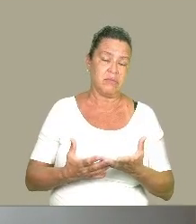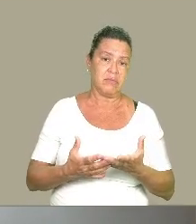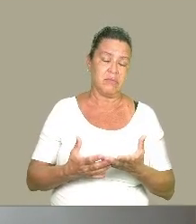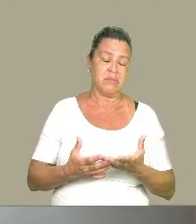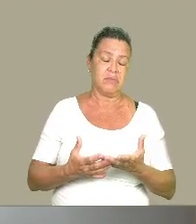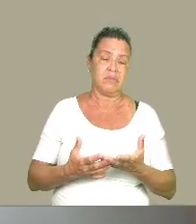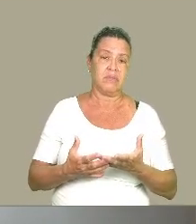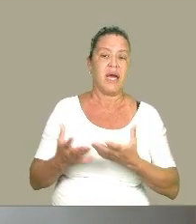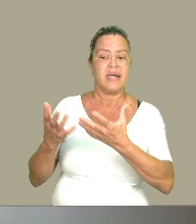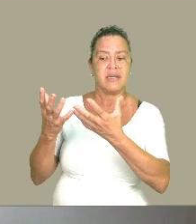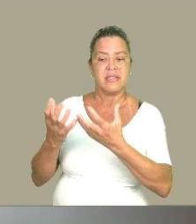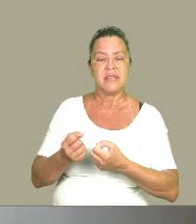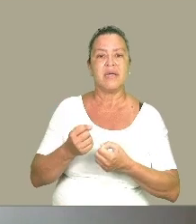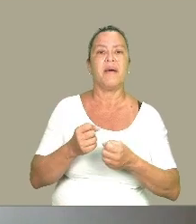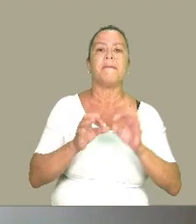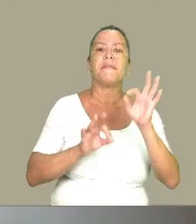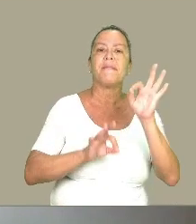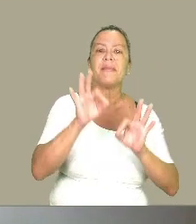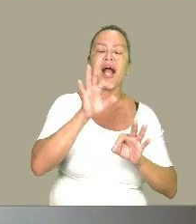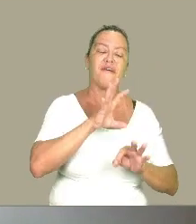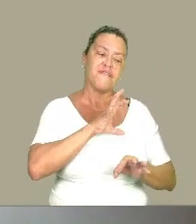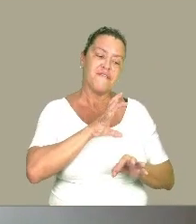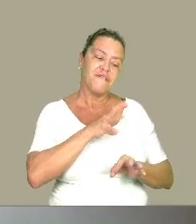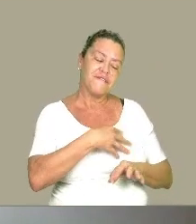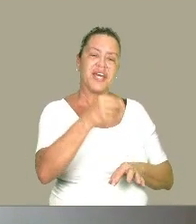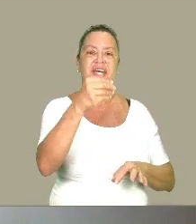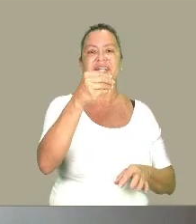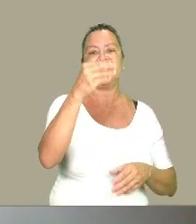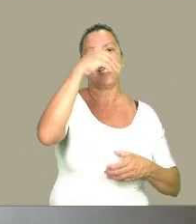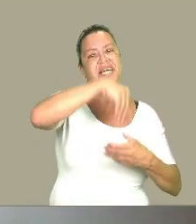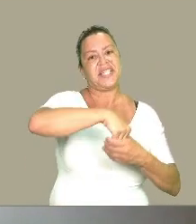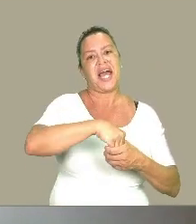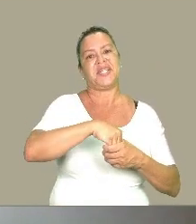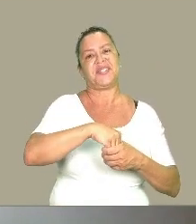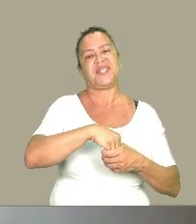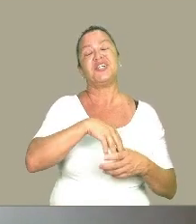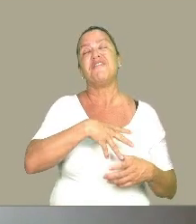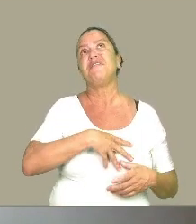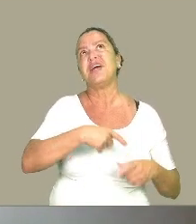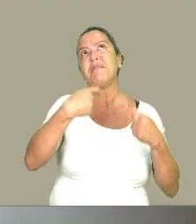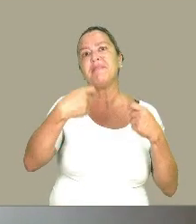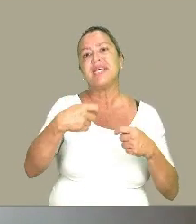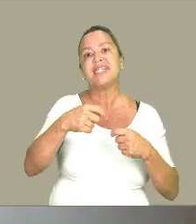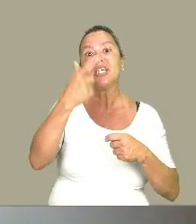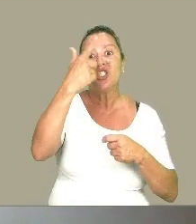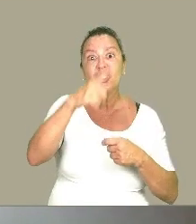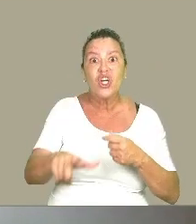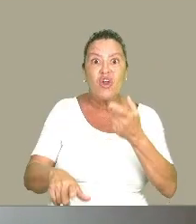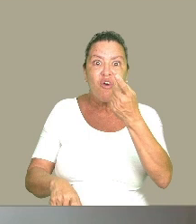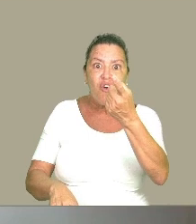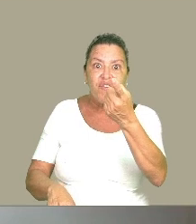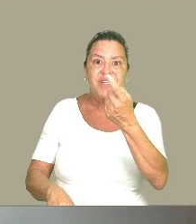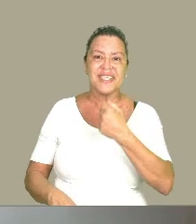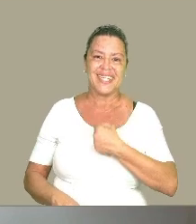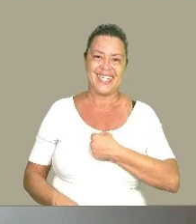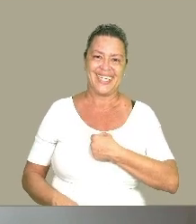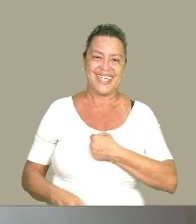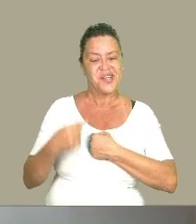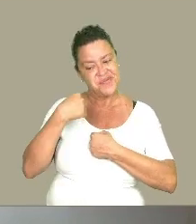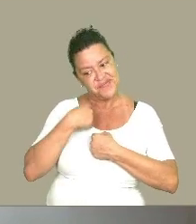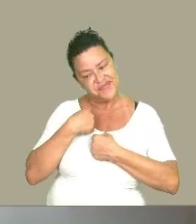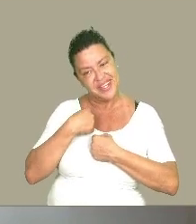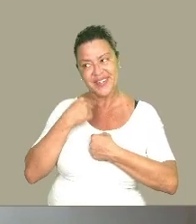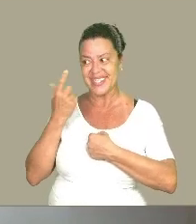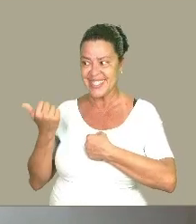filhos está dentro do planejamento reencarnatório. São espíritos que precisam estar novamente conosco, né, para